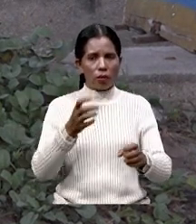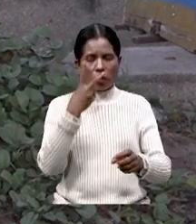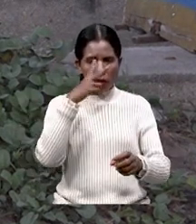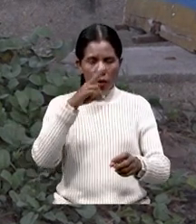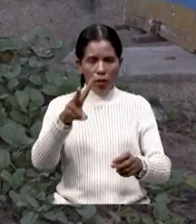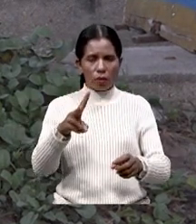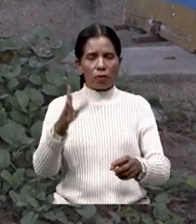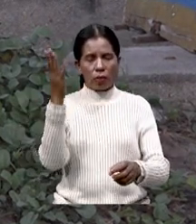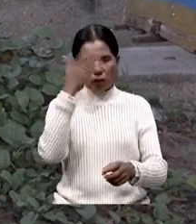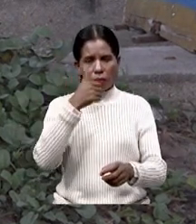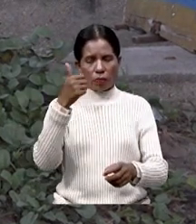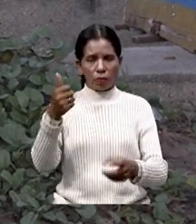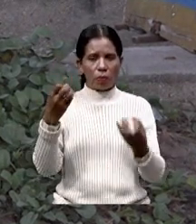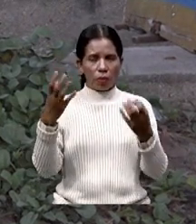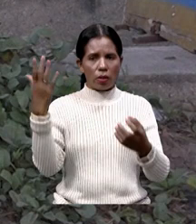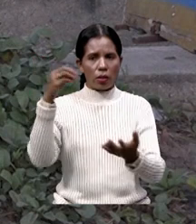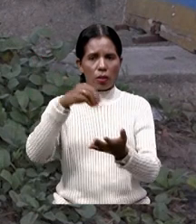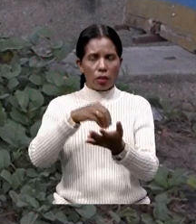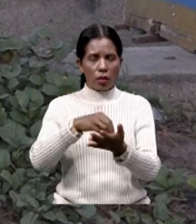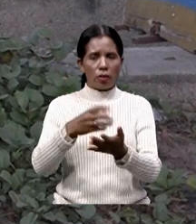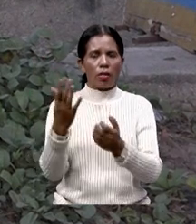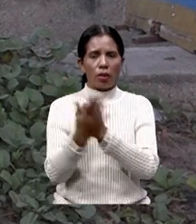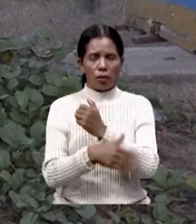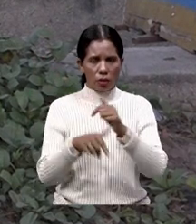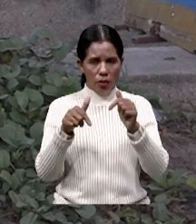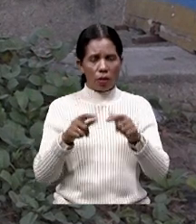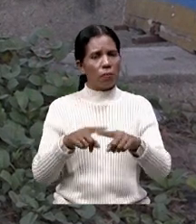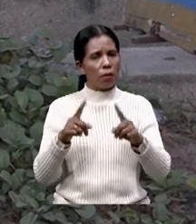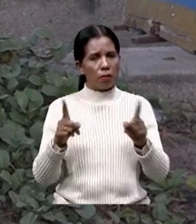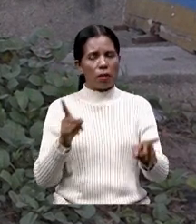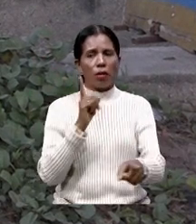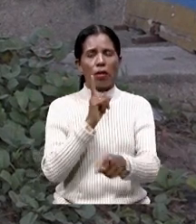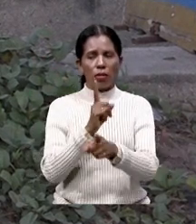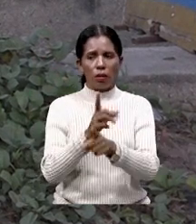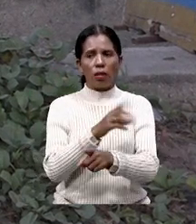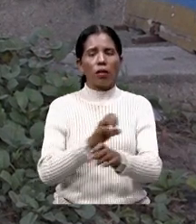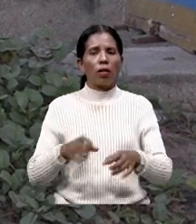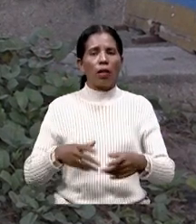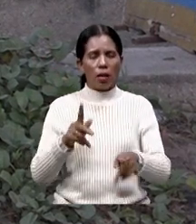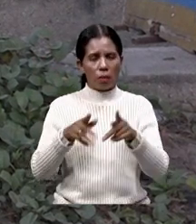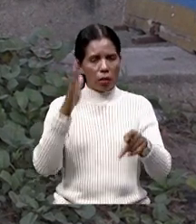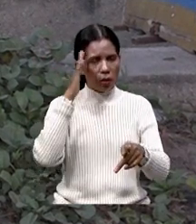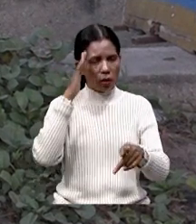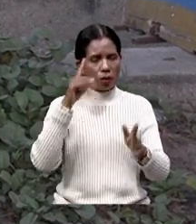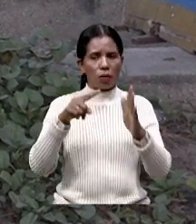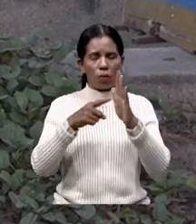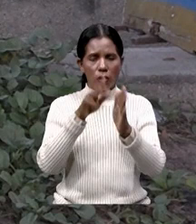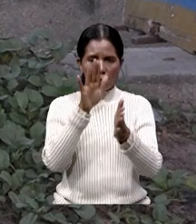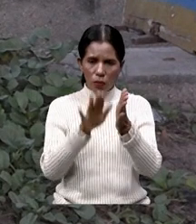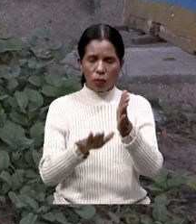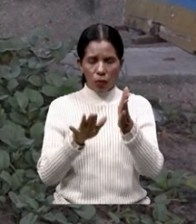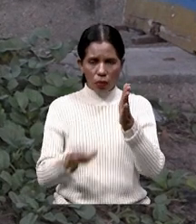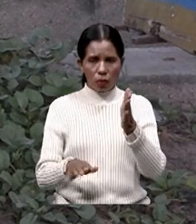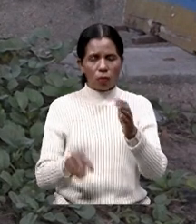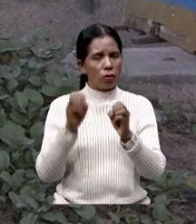mos bot furak barak nebe kria ona iha reklarang ni. Mai bi realidade hatudu, konsiense e manian hahu mis badadaun,